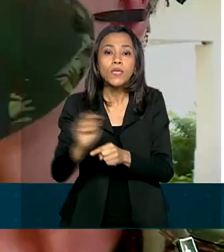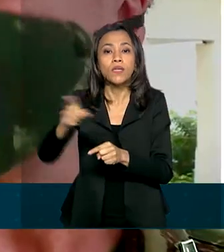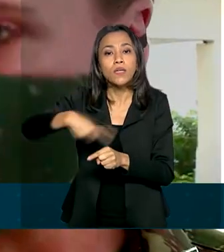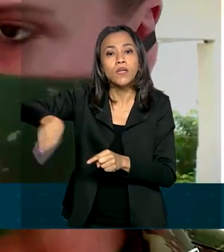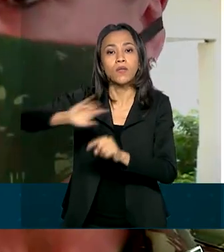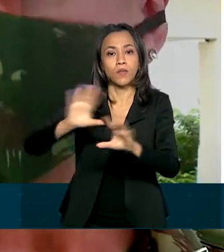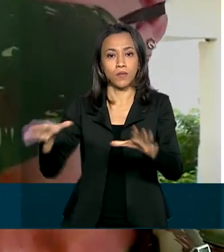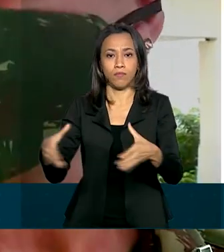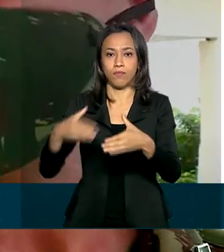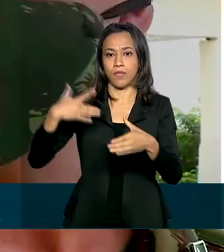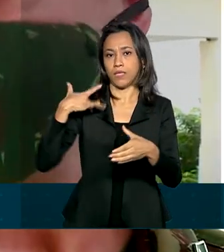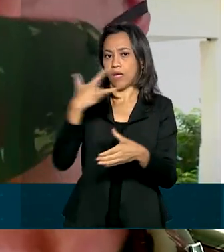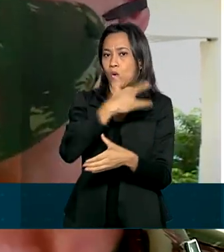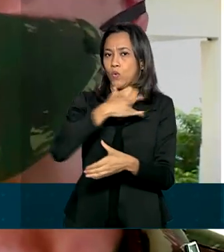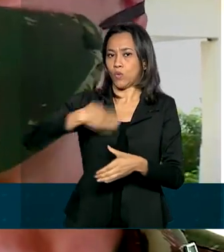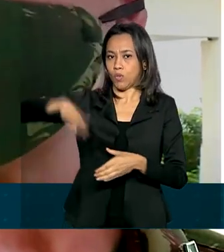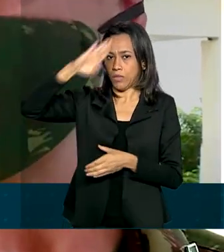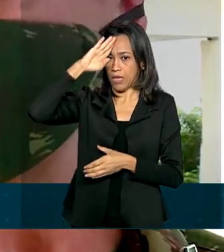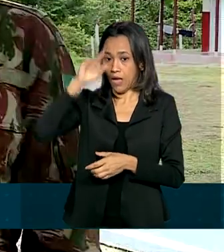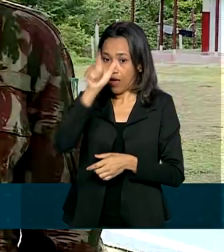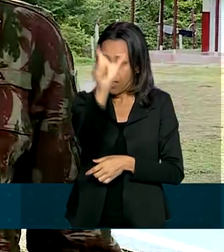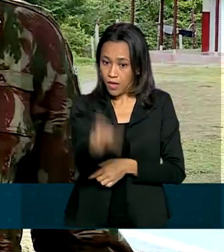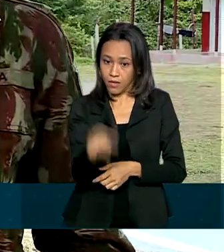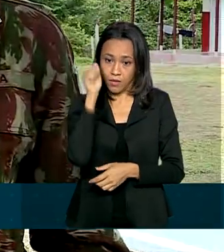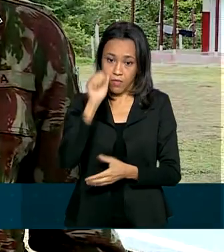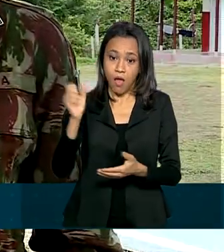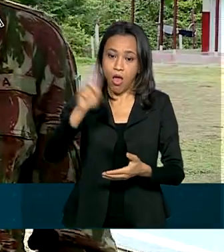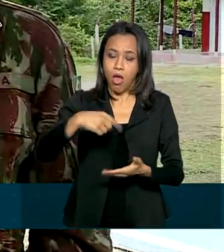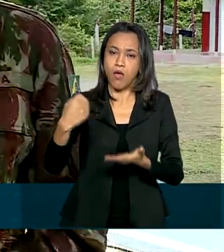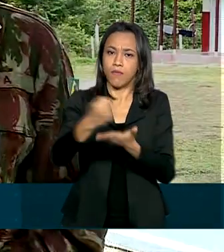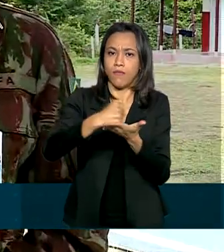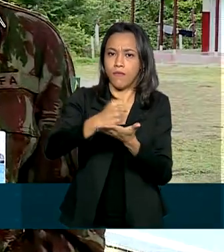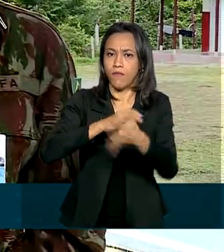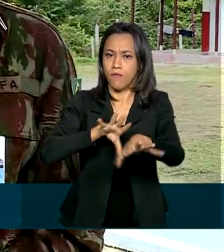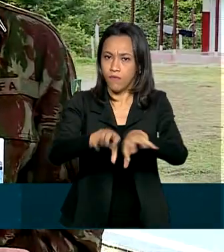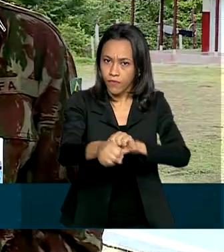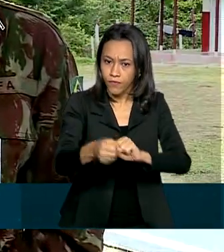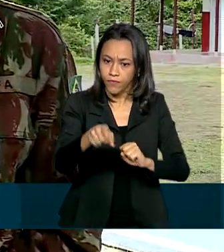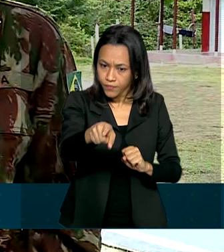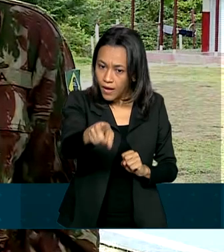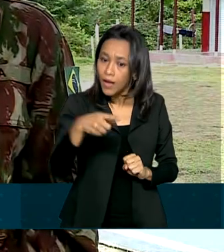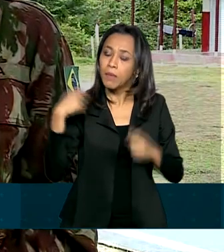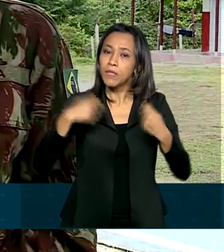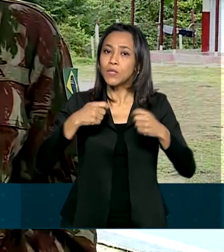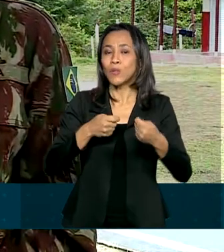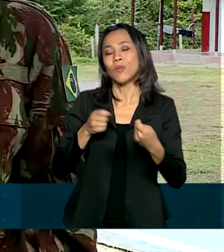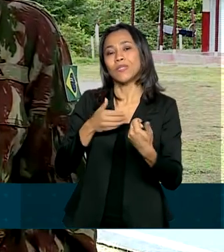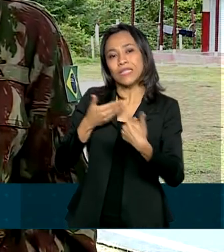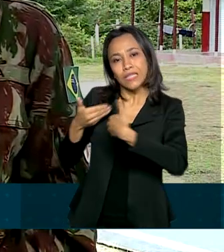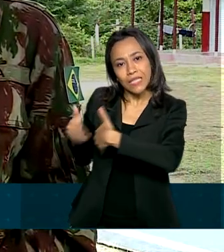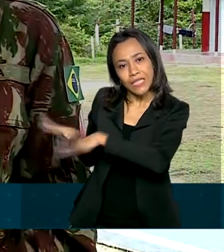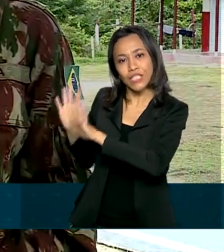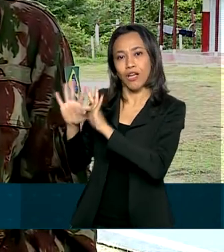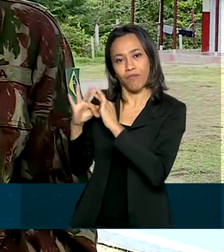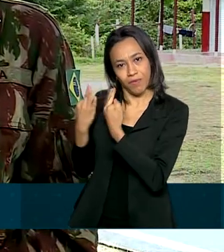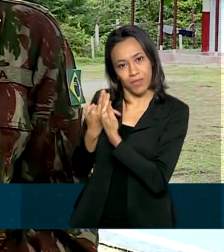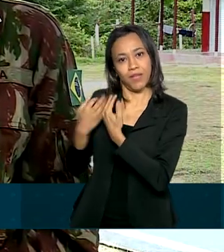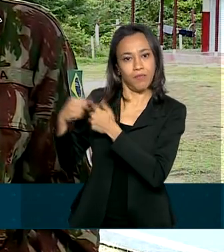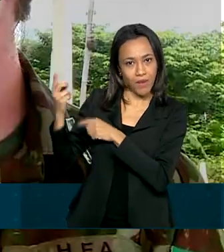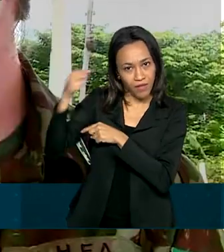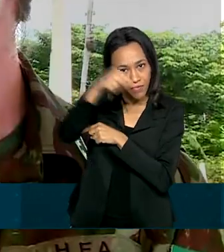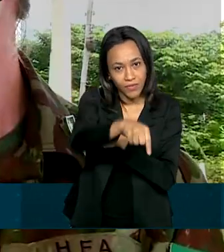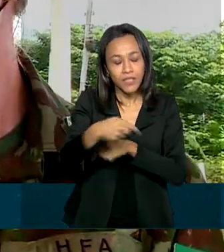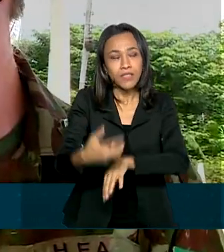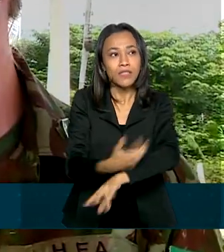militares. A capitã Daniela é farmacêutica. Para atuar na operação, ela teve que deixar a família e se emociona ao falar das